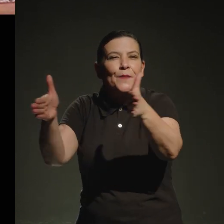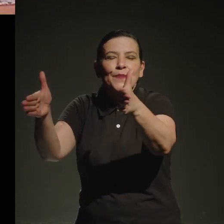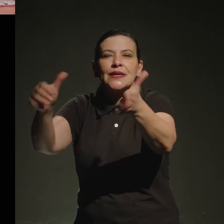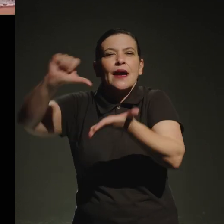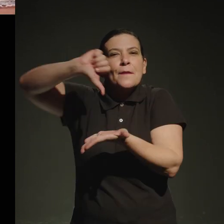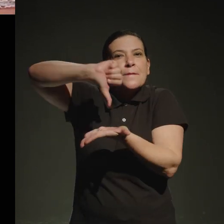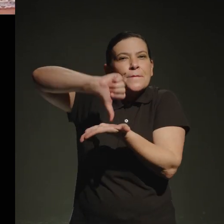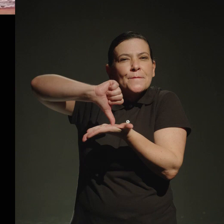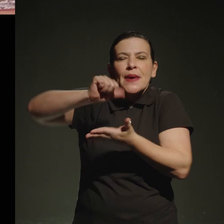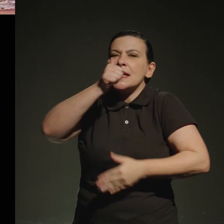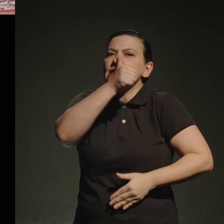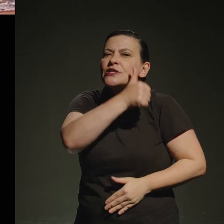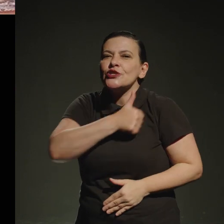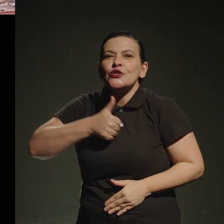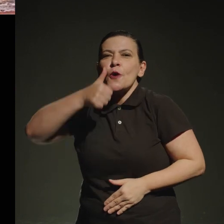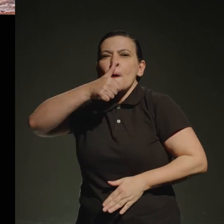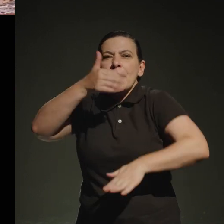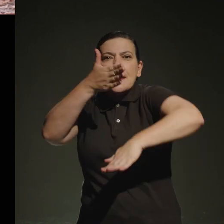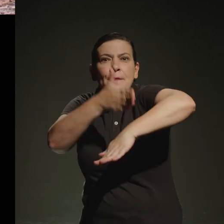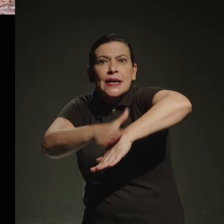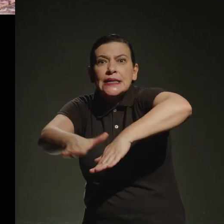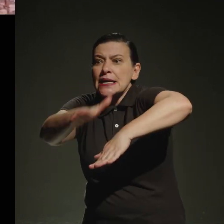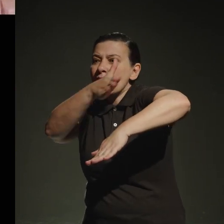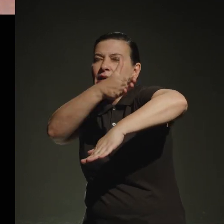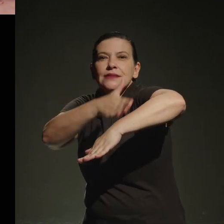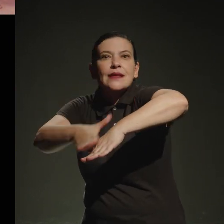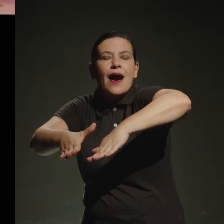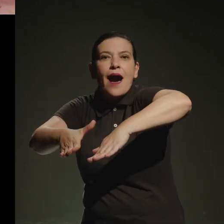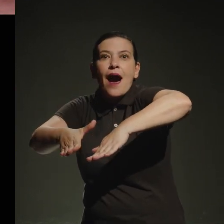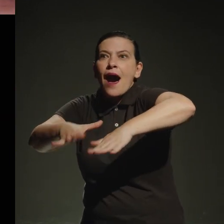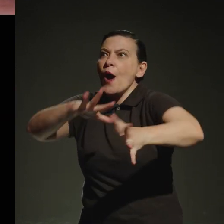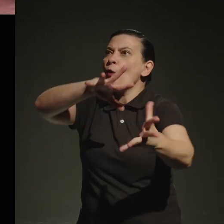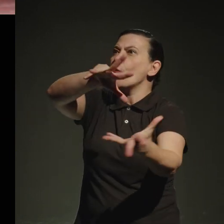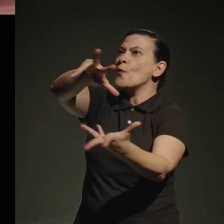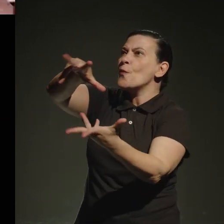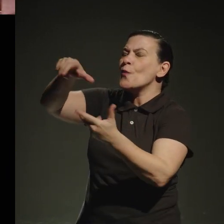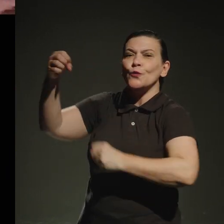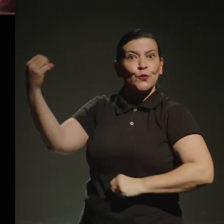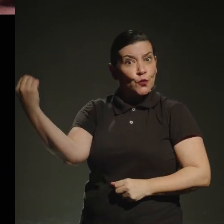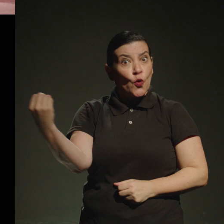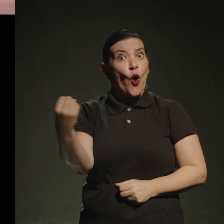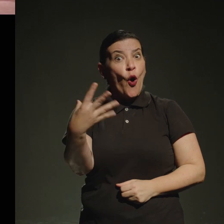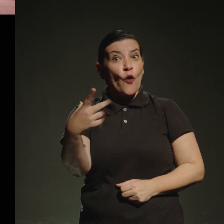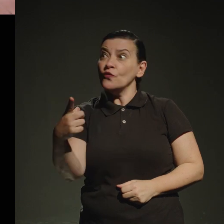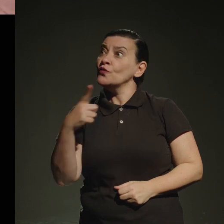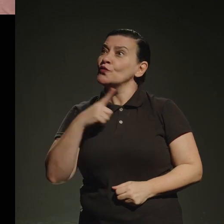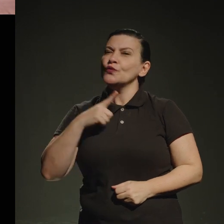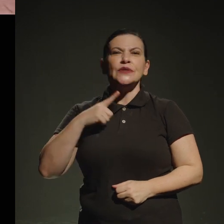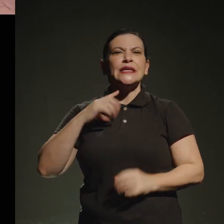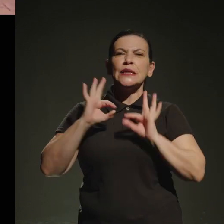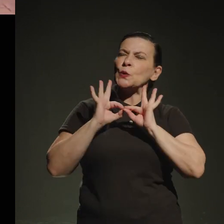O caminho das Índias. Pérsia, Etiópia, Madagascar e o Novo